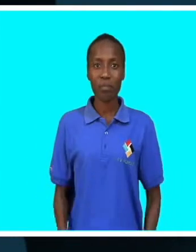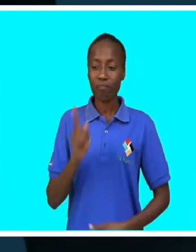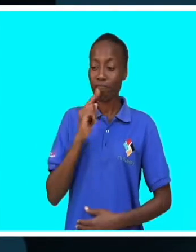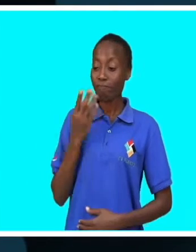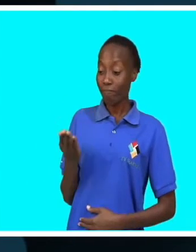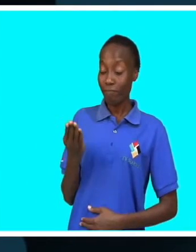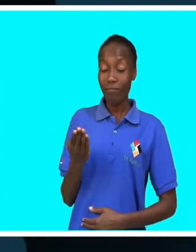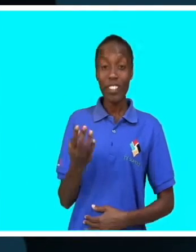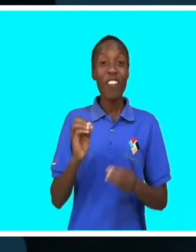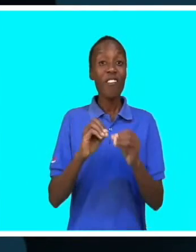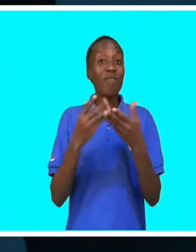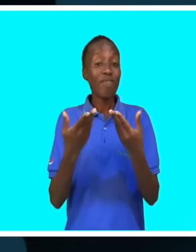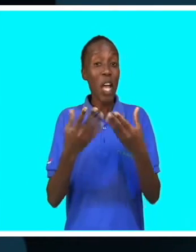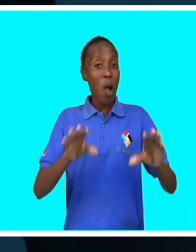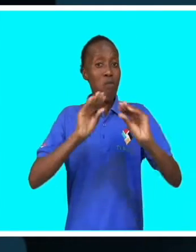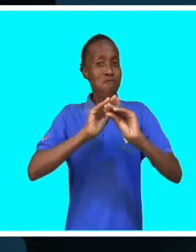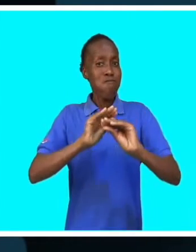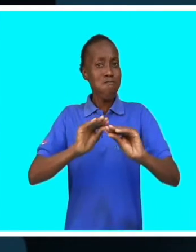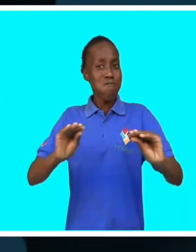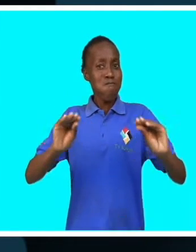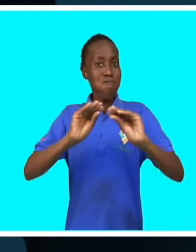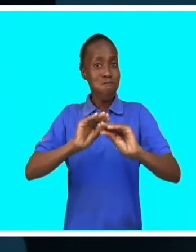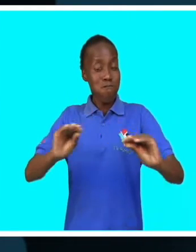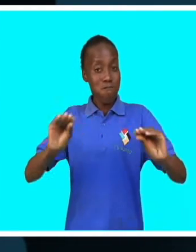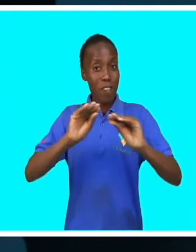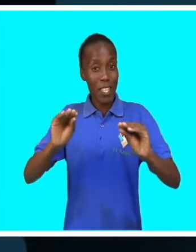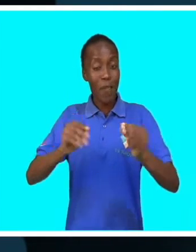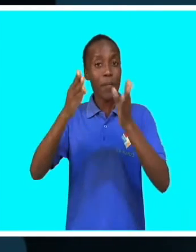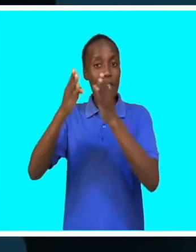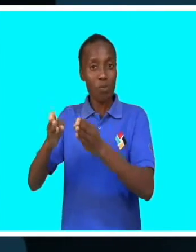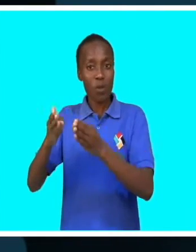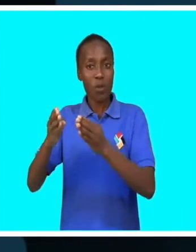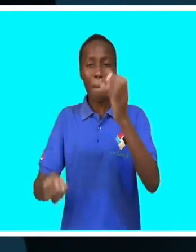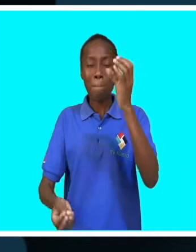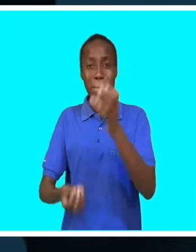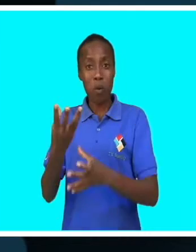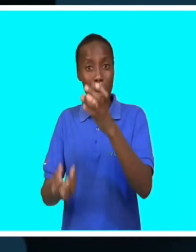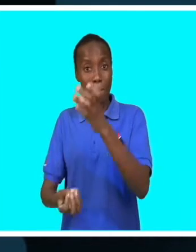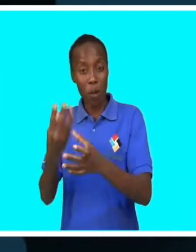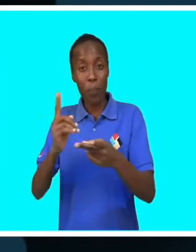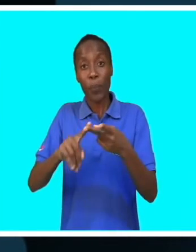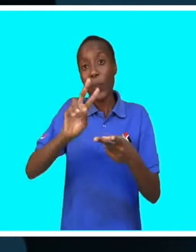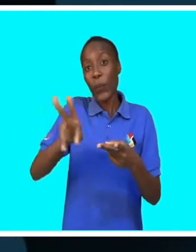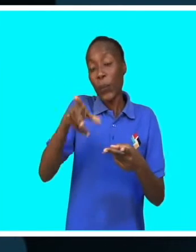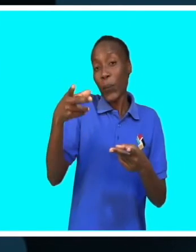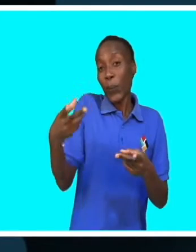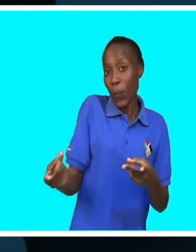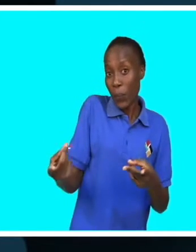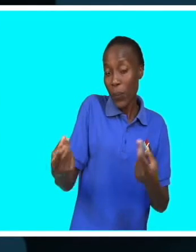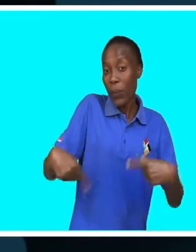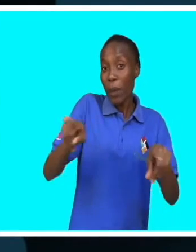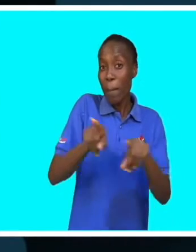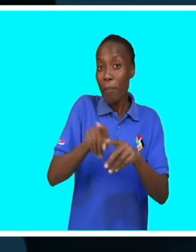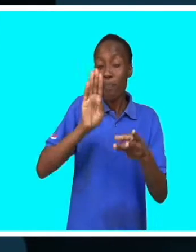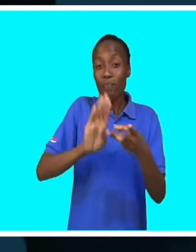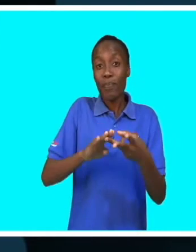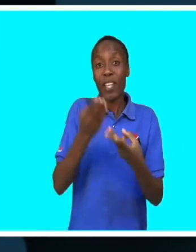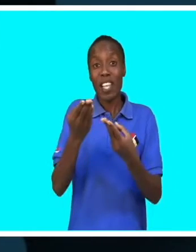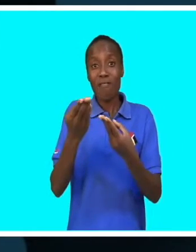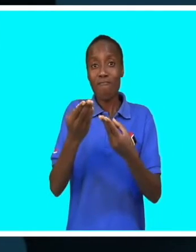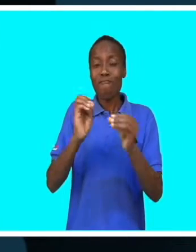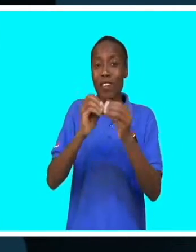A formação das vítimas de minas e de outros engenhos explosivos, a